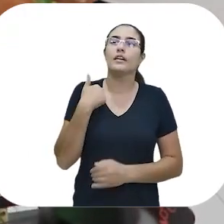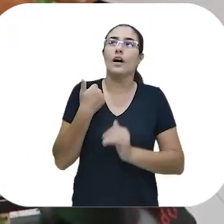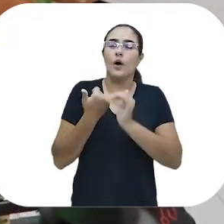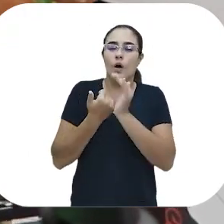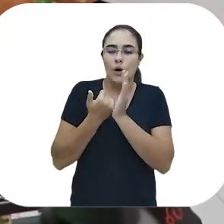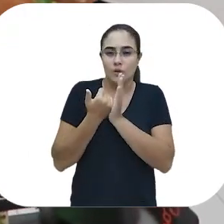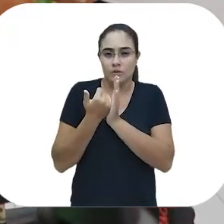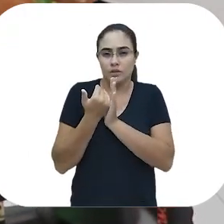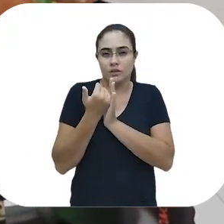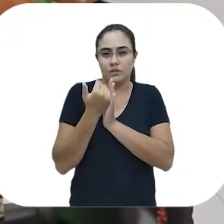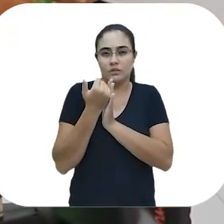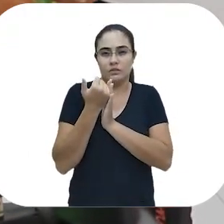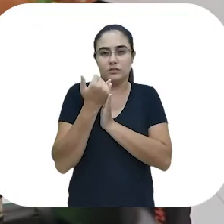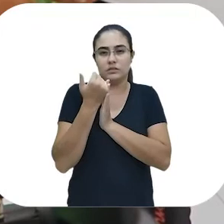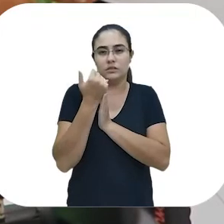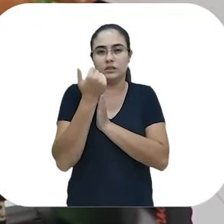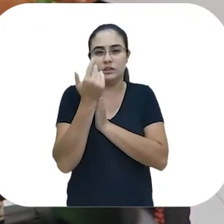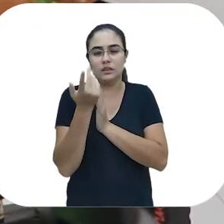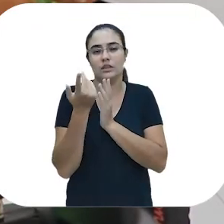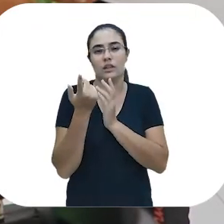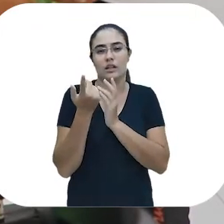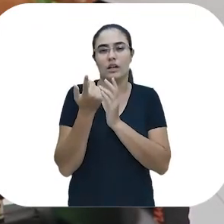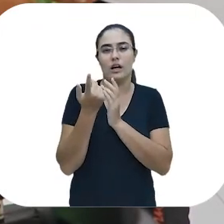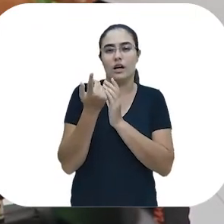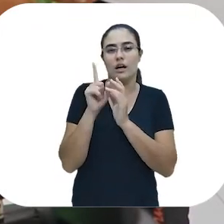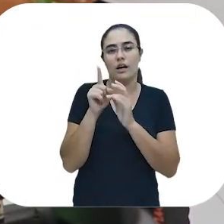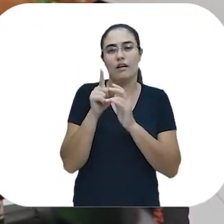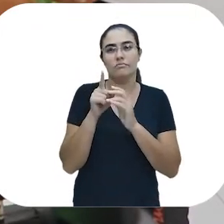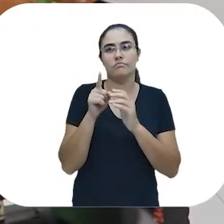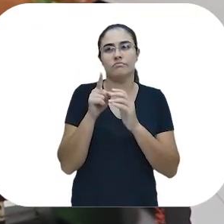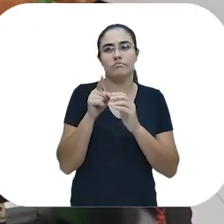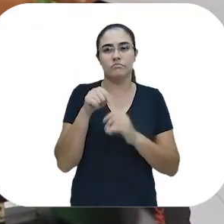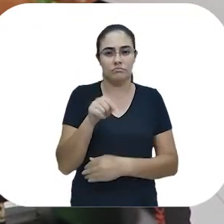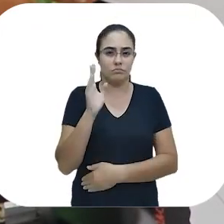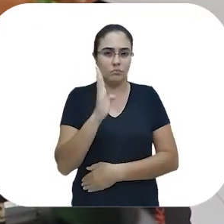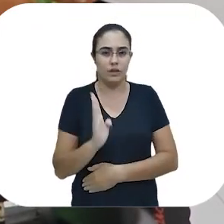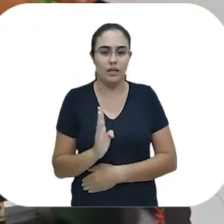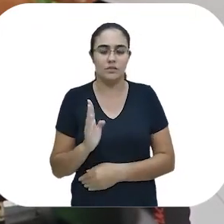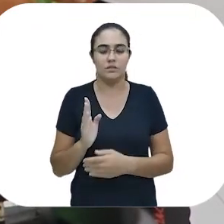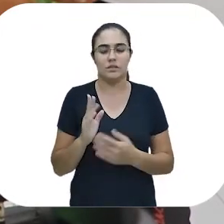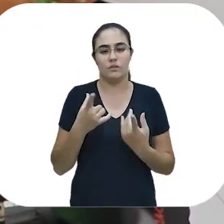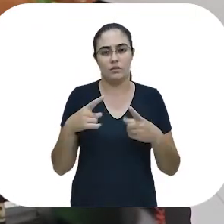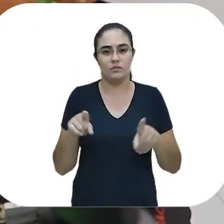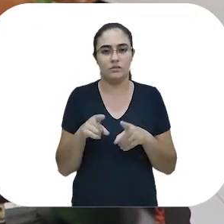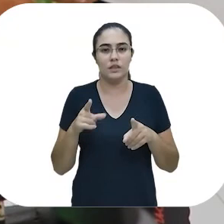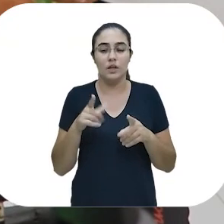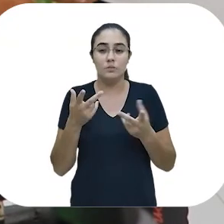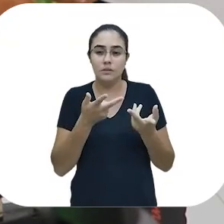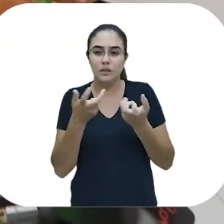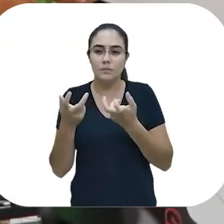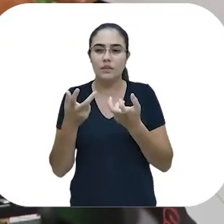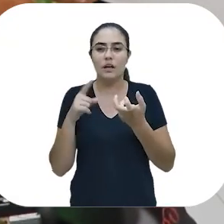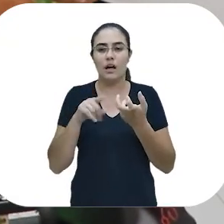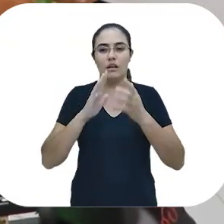a acessar um repertório, mas a nível nacional, eu comecei a entender a importância